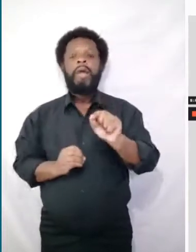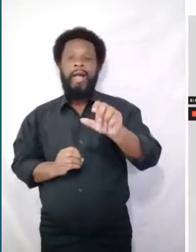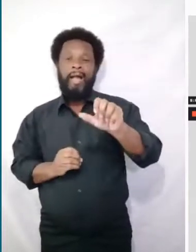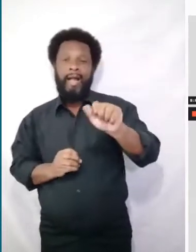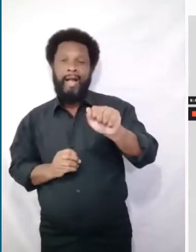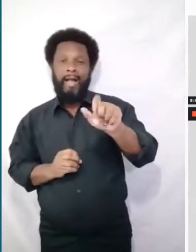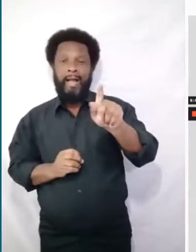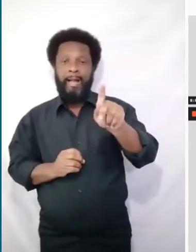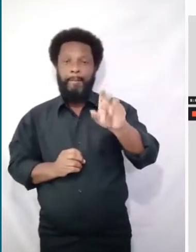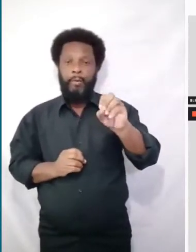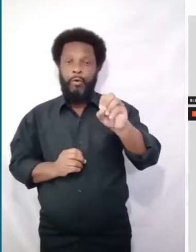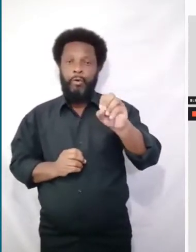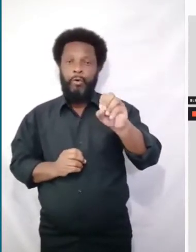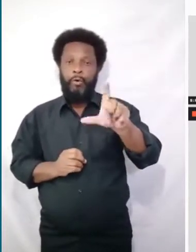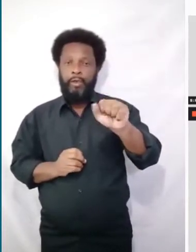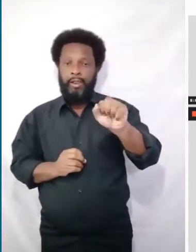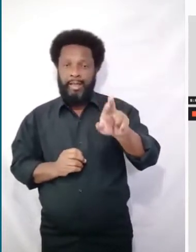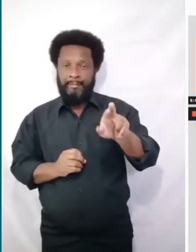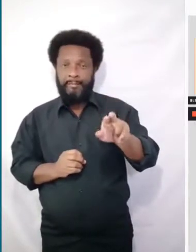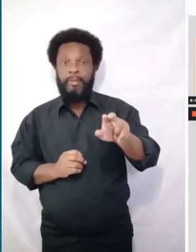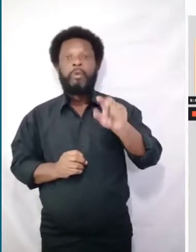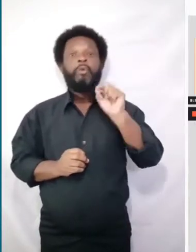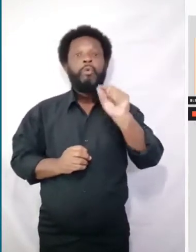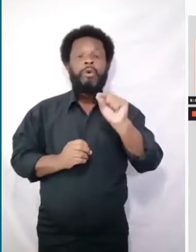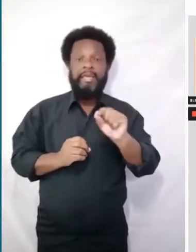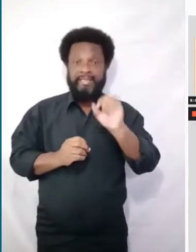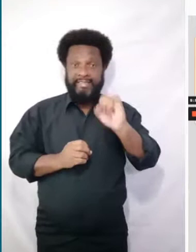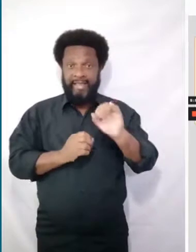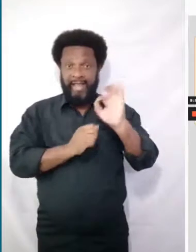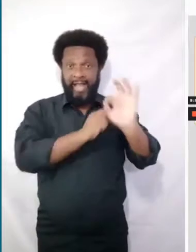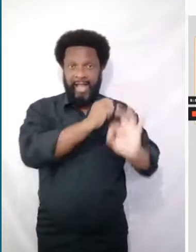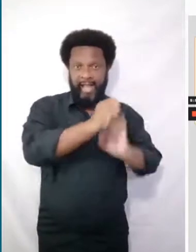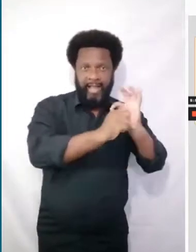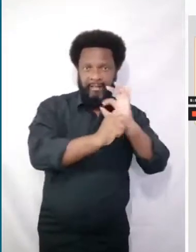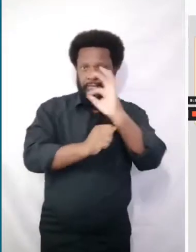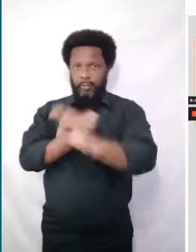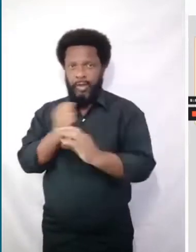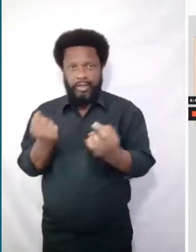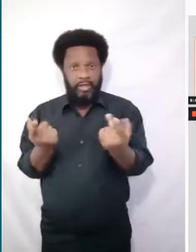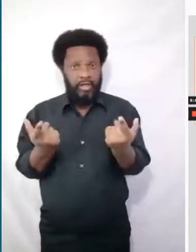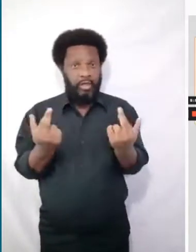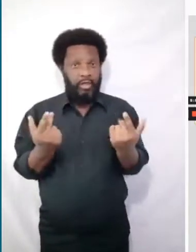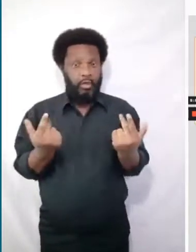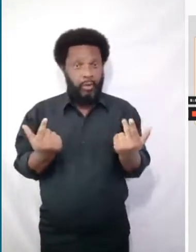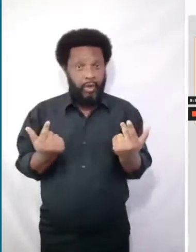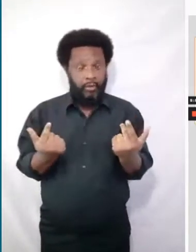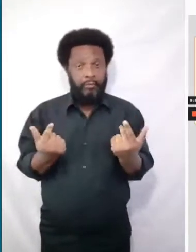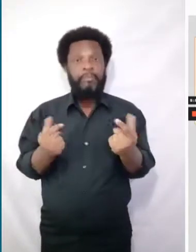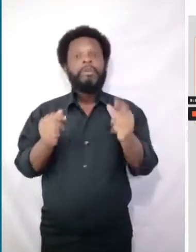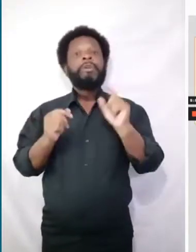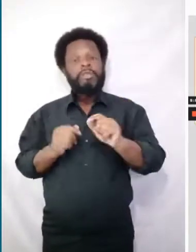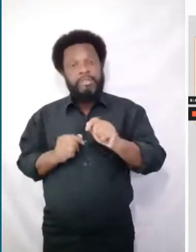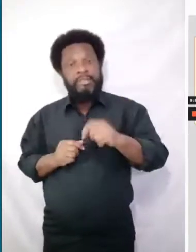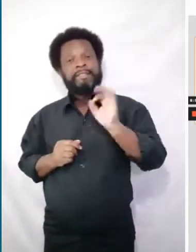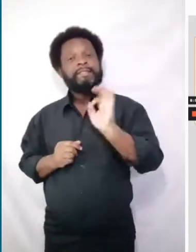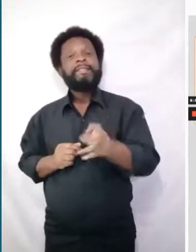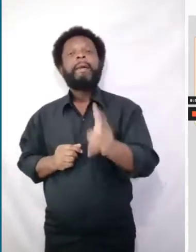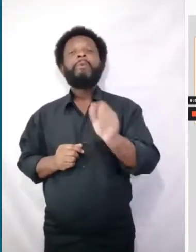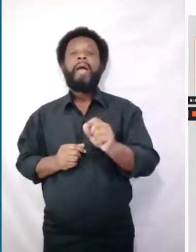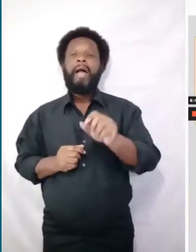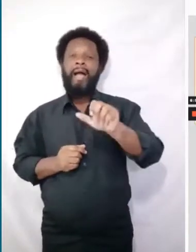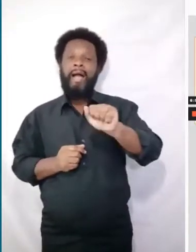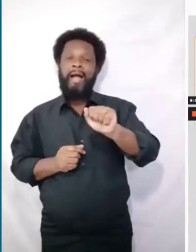zero. Molécula apolar. O que a gente pode concluir? Que moléculas diatômicas, ou seja, formadas por dois átomos iguais, que são o que a gente